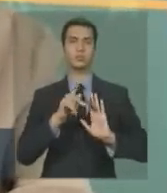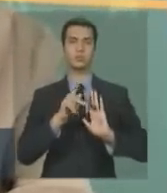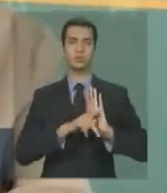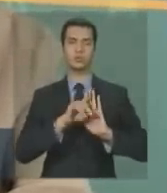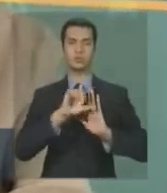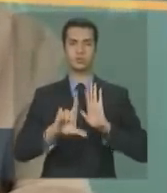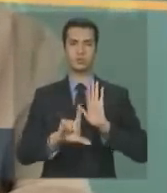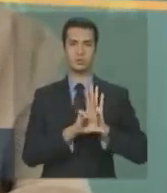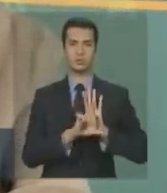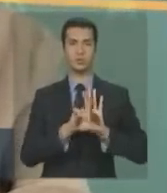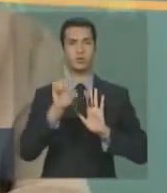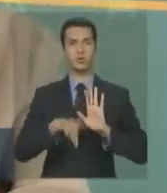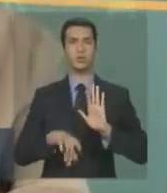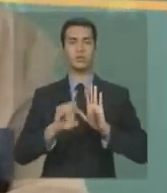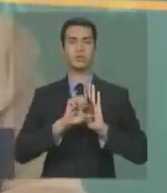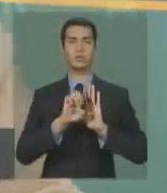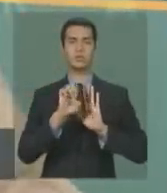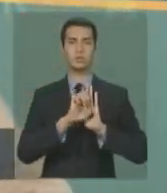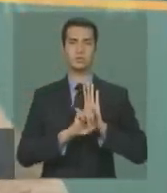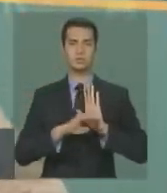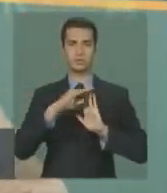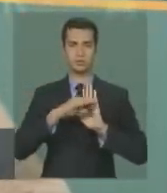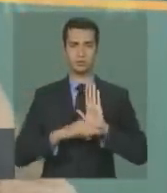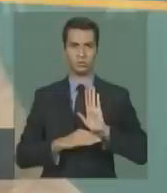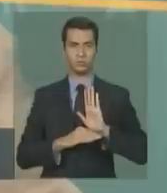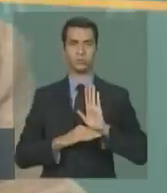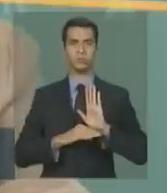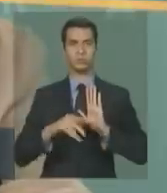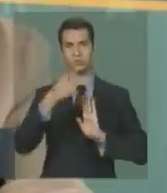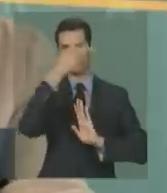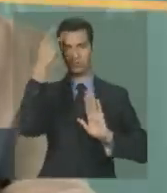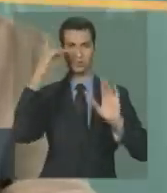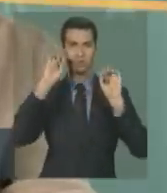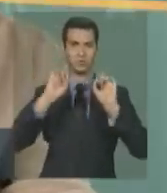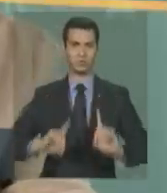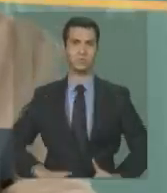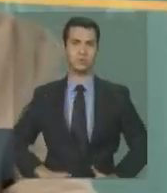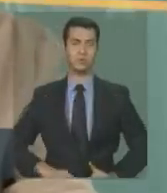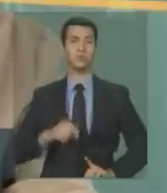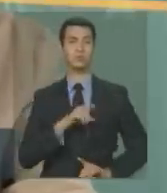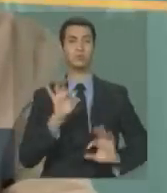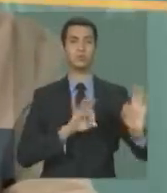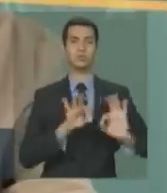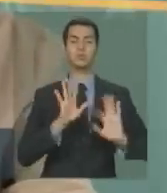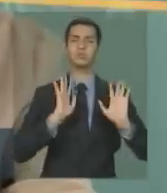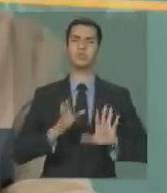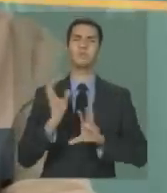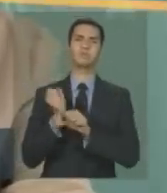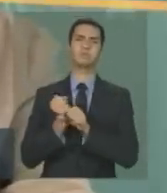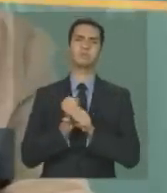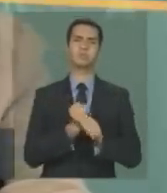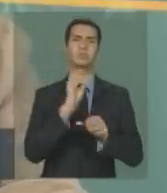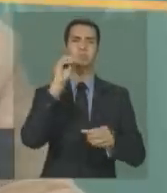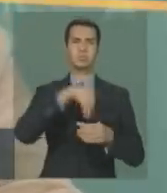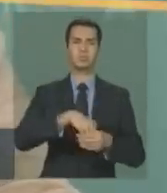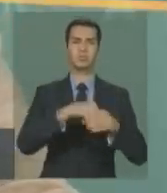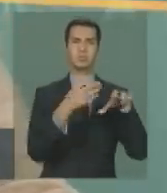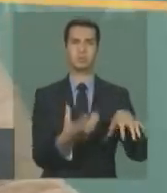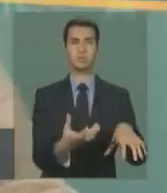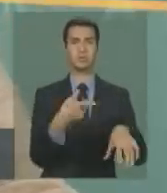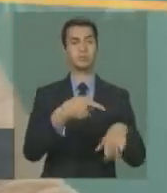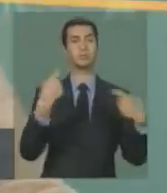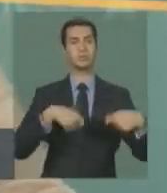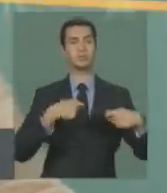estatuto da pessoa com deficiência é um projeto que já tramita há vários anos no Congresso Nacional e ele precisa estar